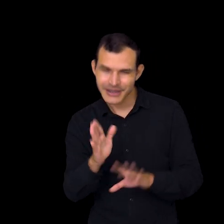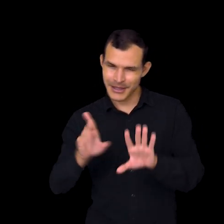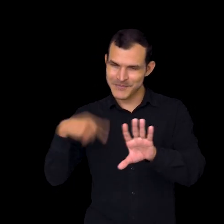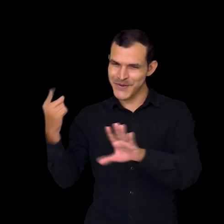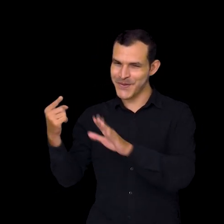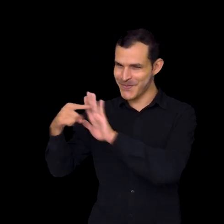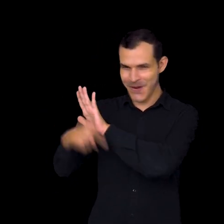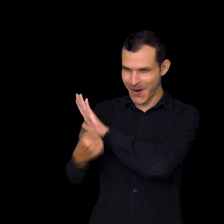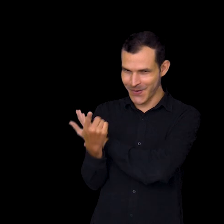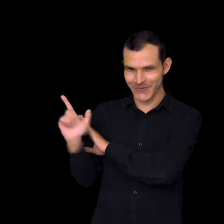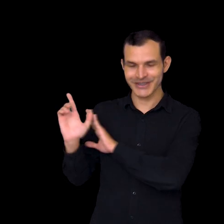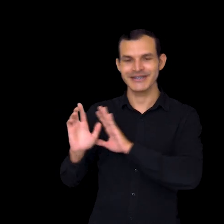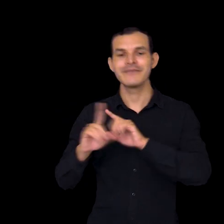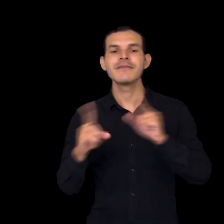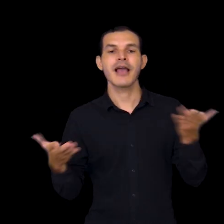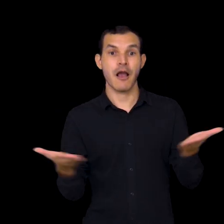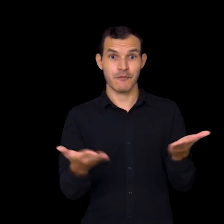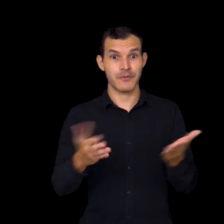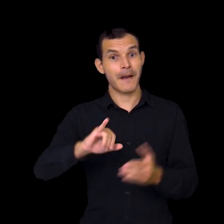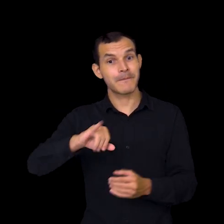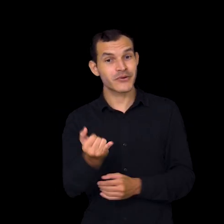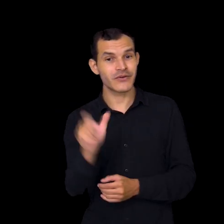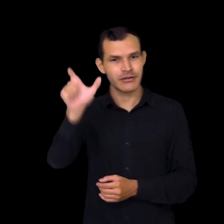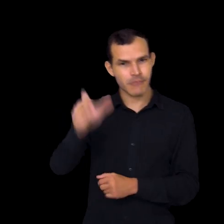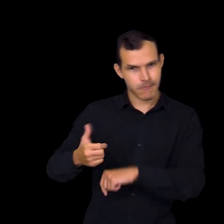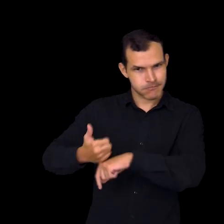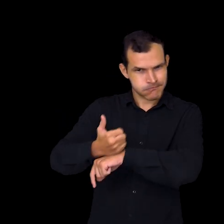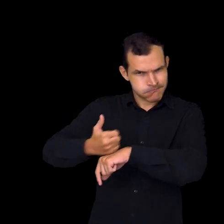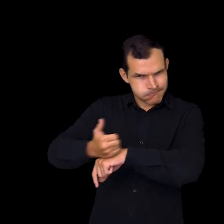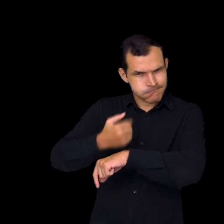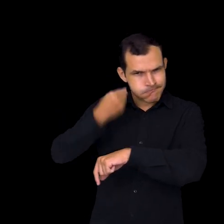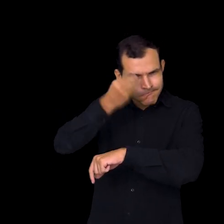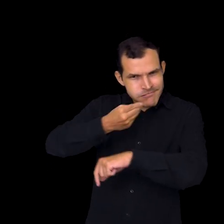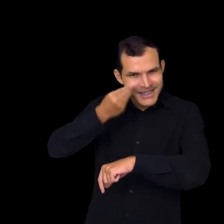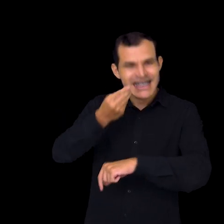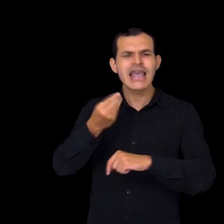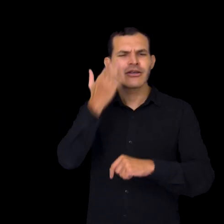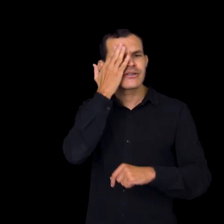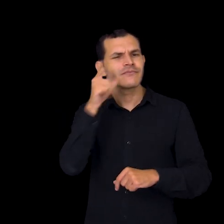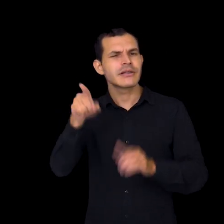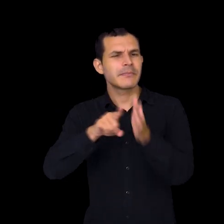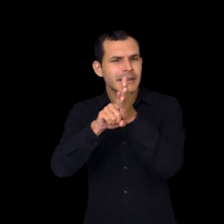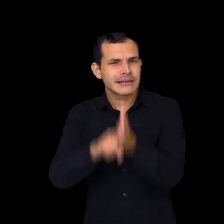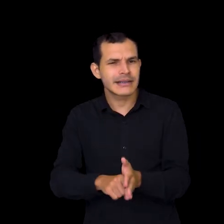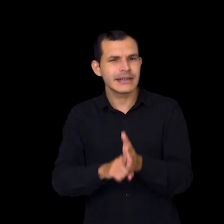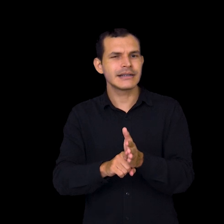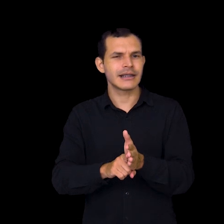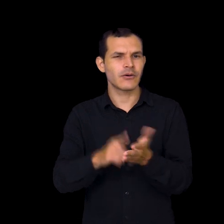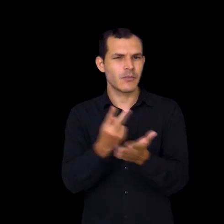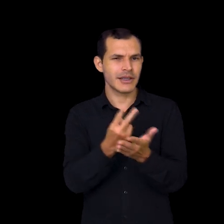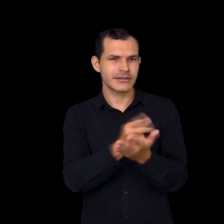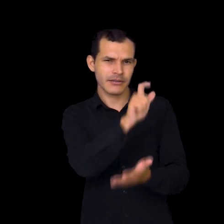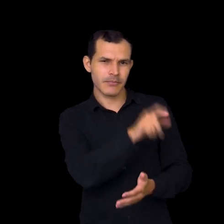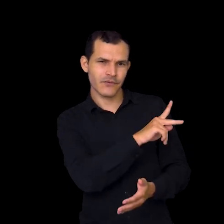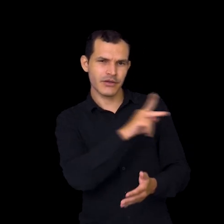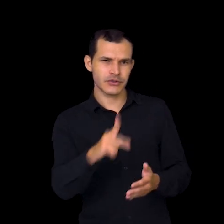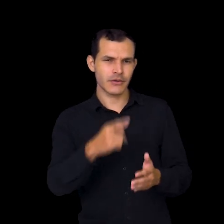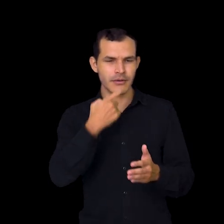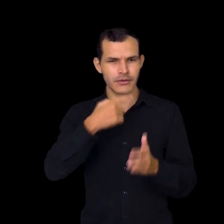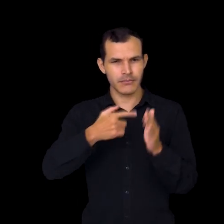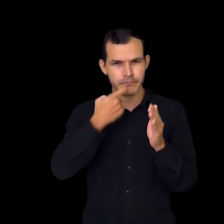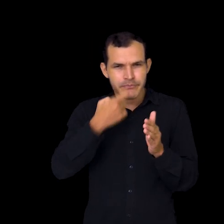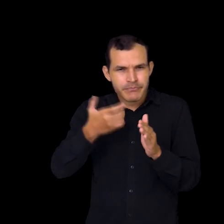um outro programa. 65 anos do Congresso Nacional. Histórias dos pioneiros. Eu sei que você andou fazendo uma pesquisa do que o professor citou há